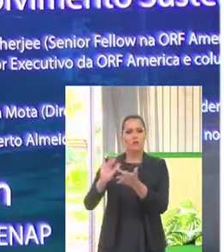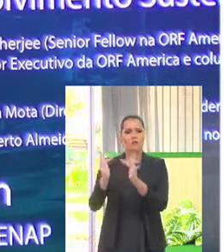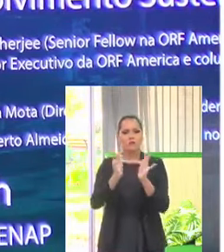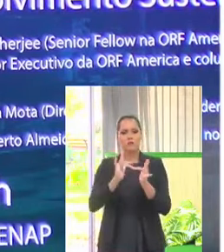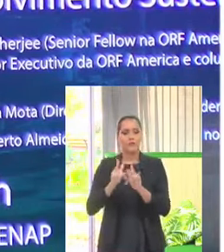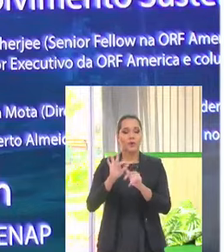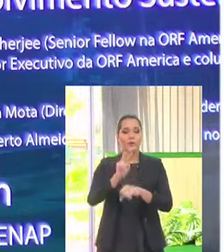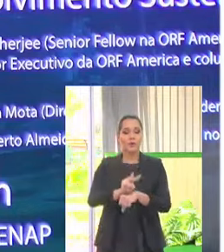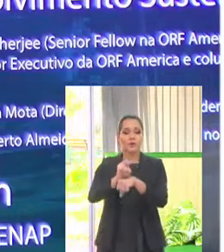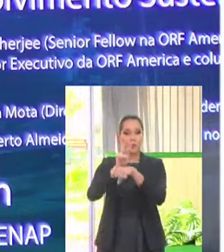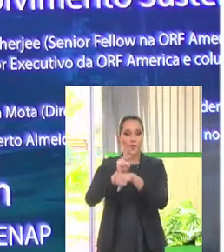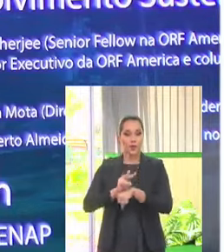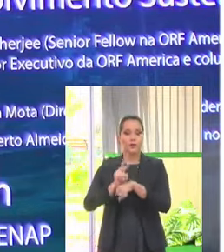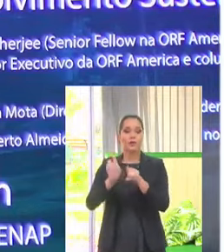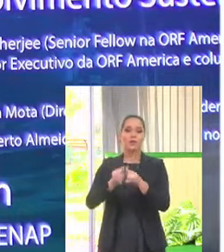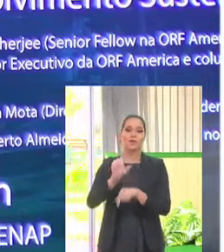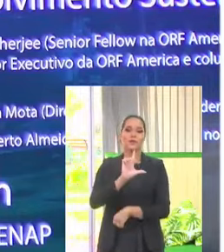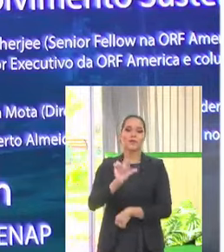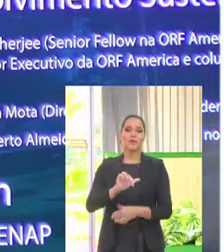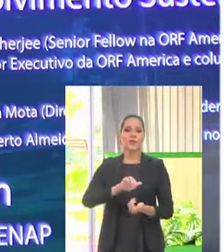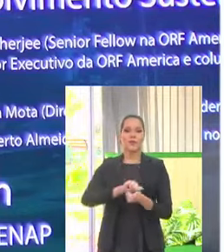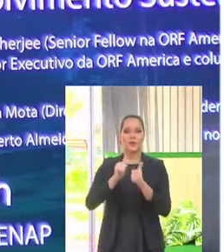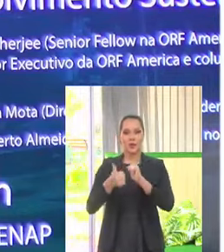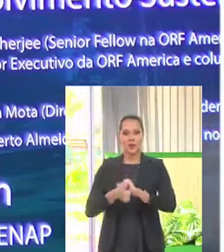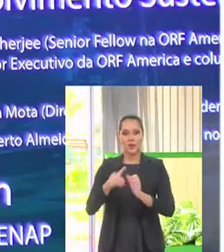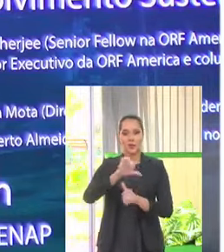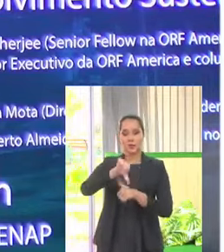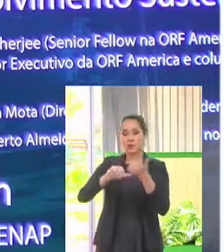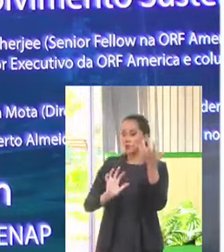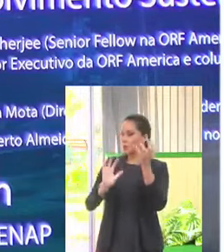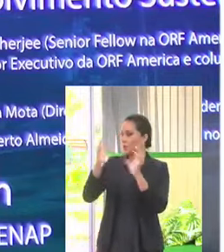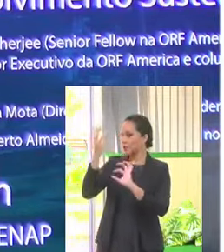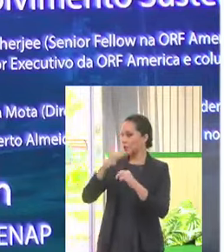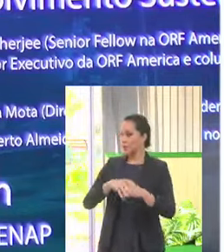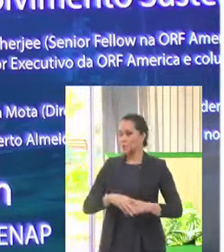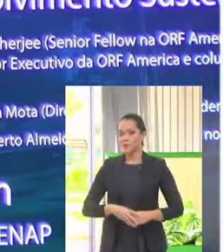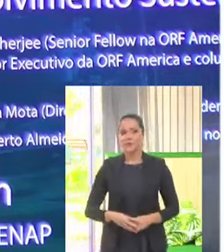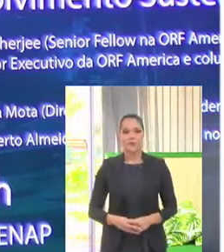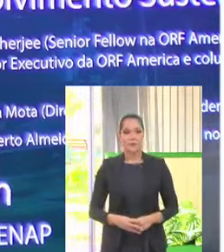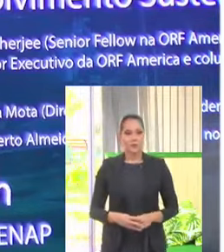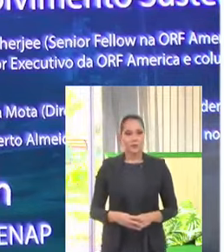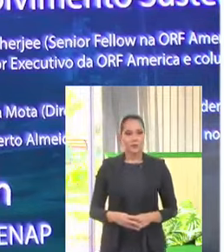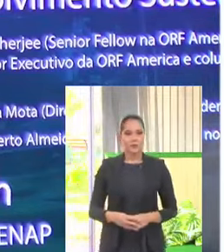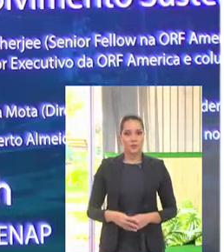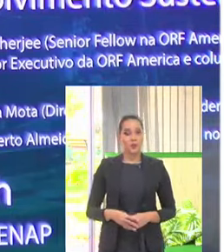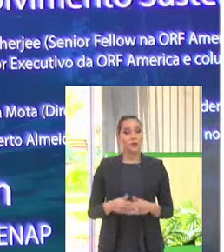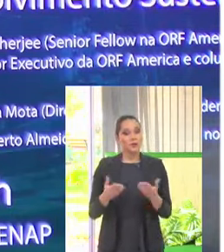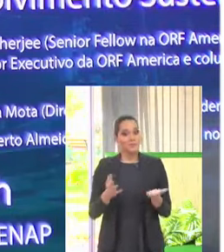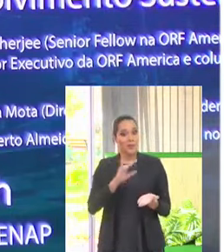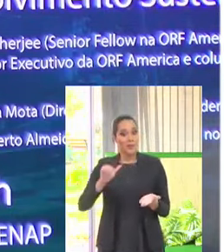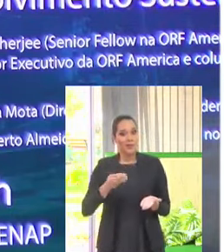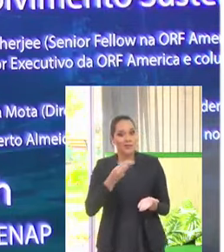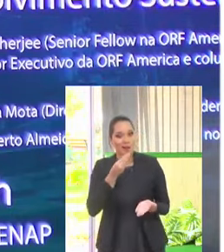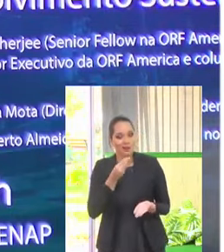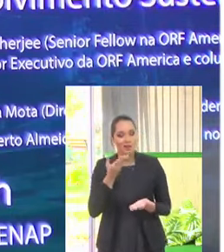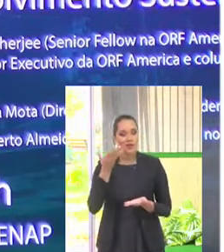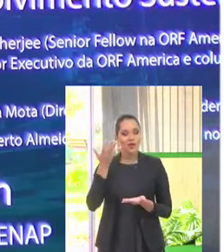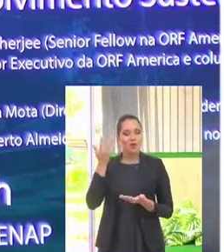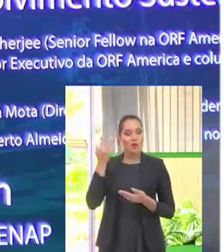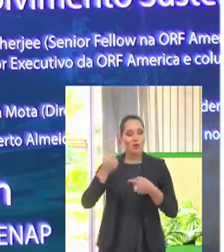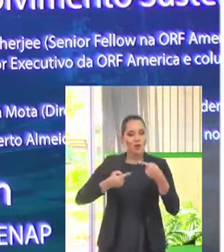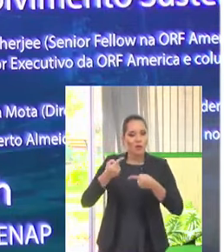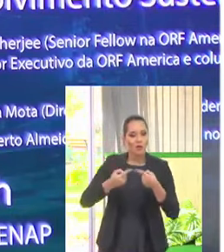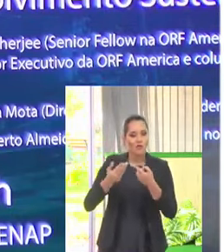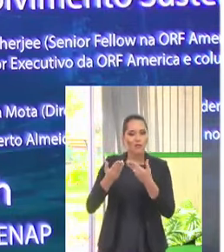financiamento de mitigação e adaptação às mudanças climáticas. Será uma oportunidade de falar com um olhar